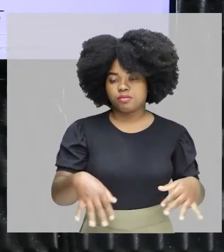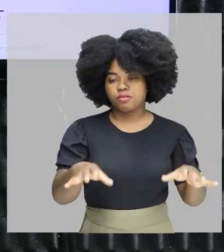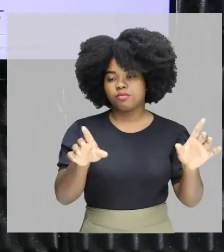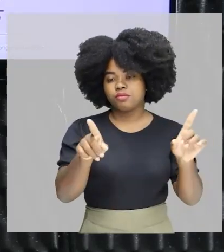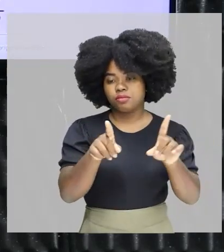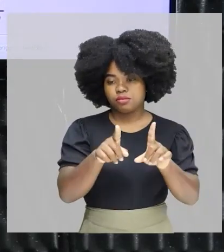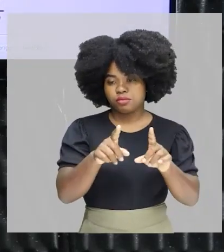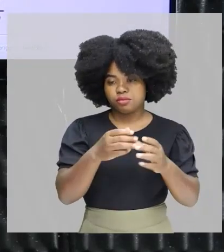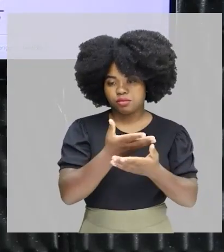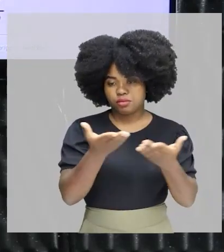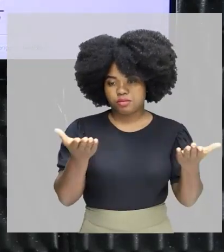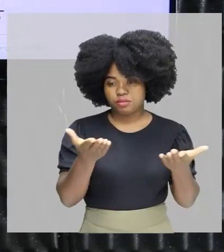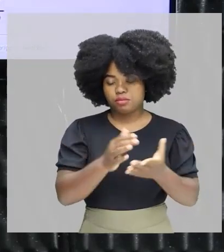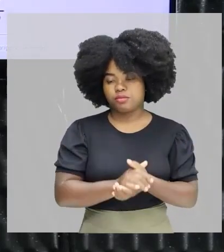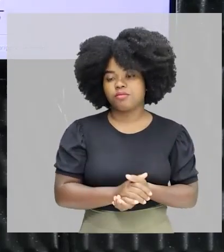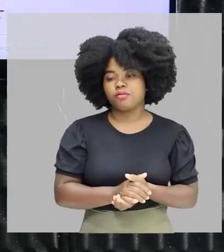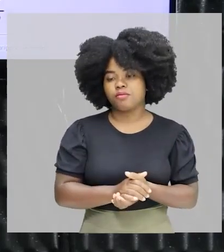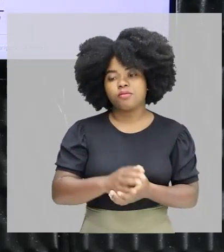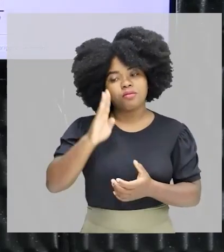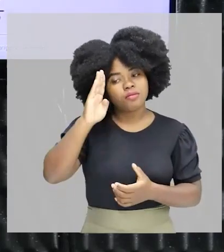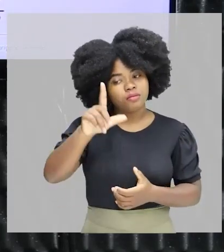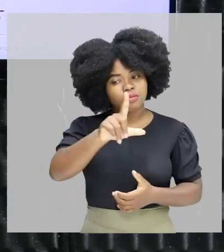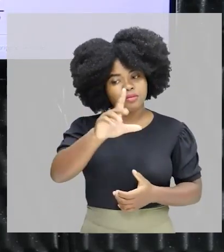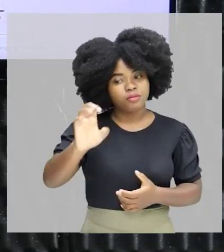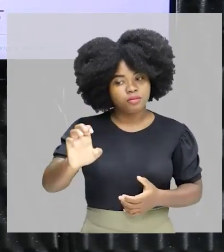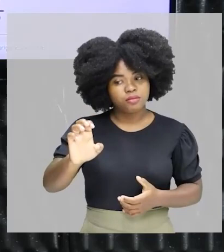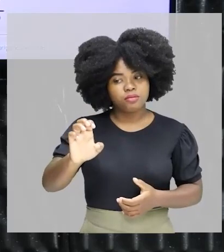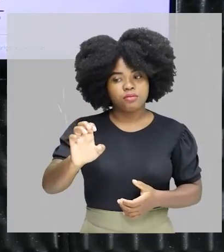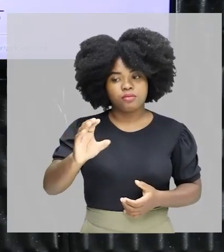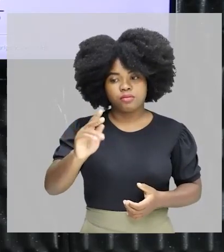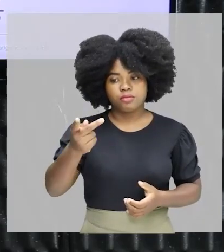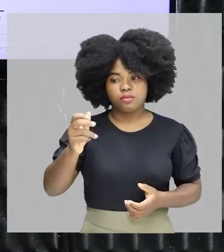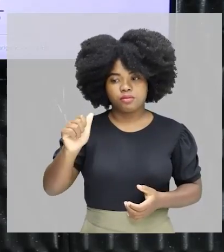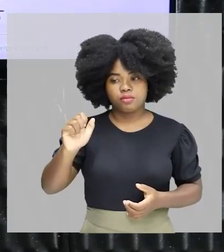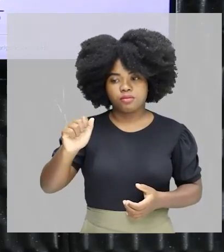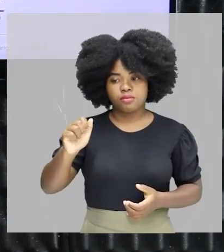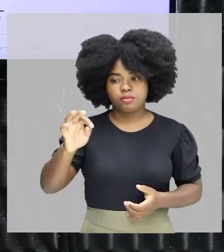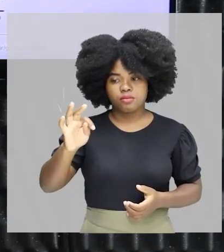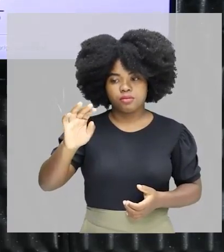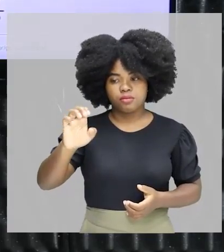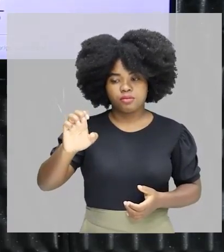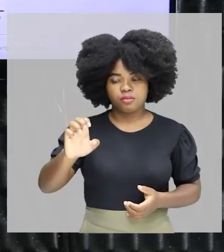nessa breve revisão o princípio de Le Chatelier, que vai